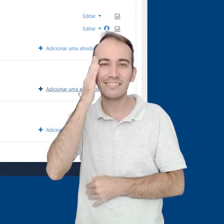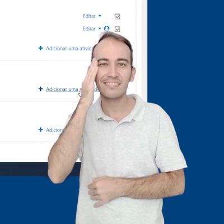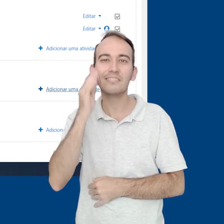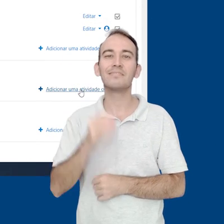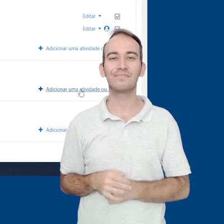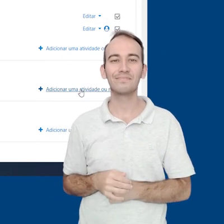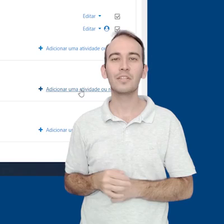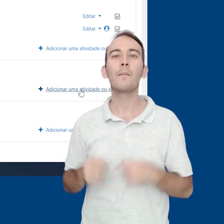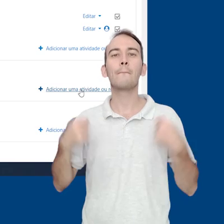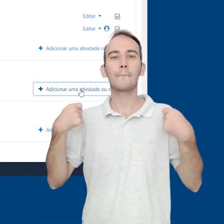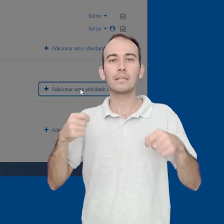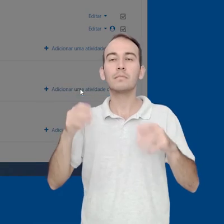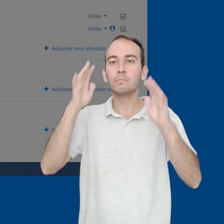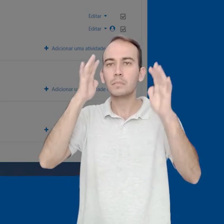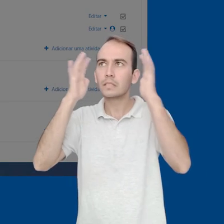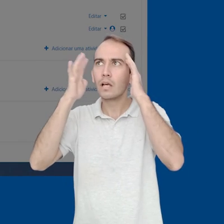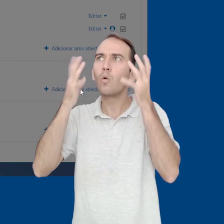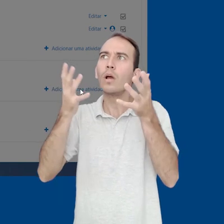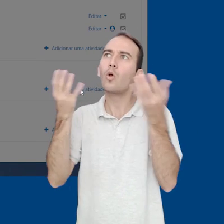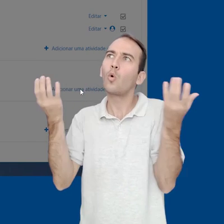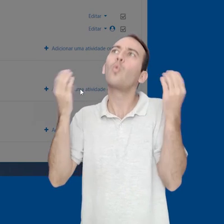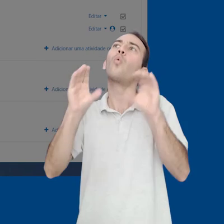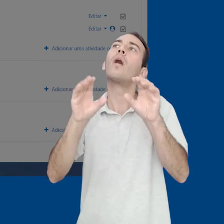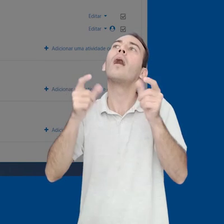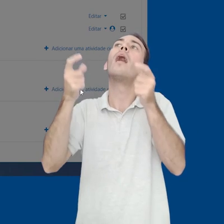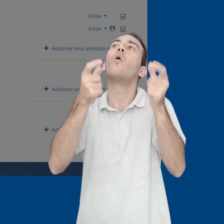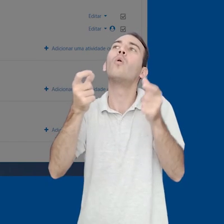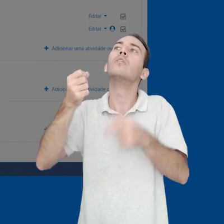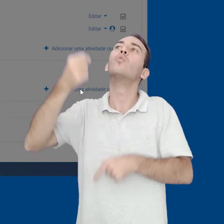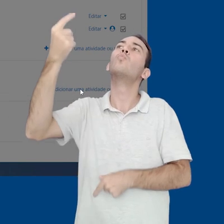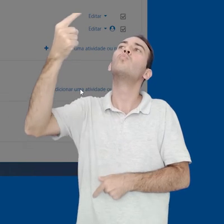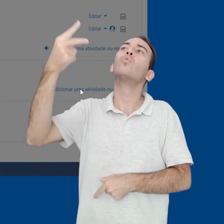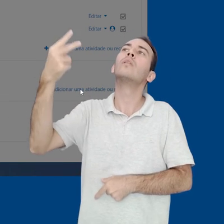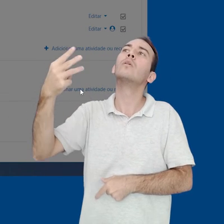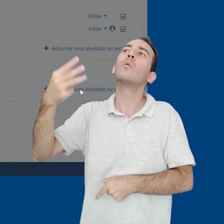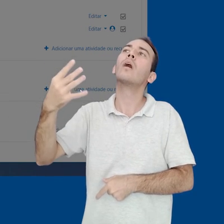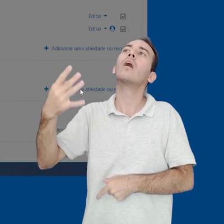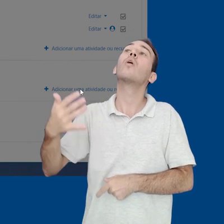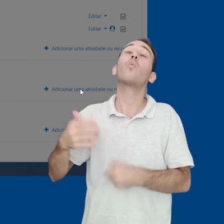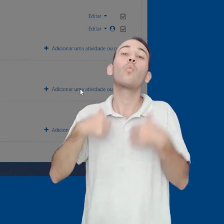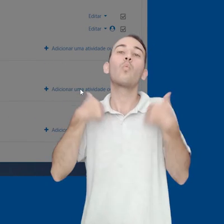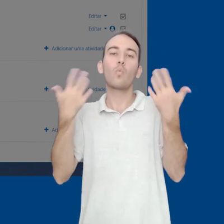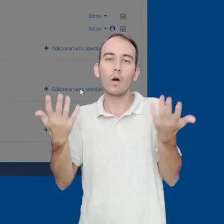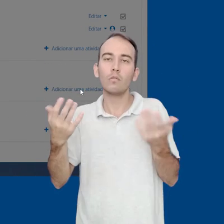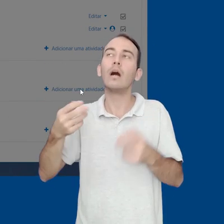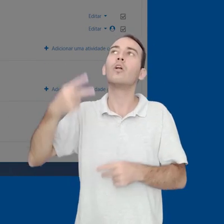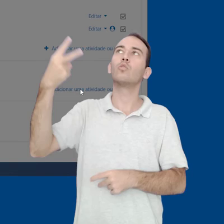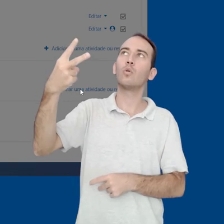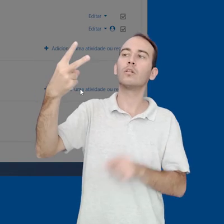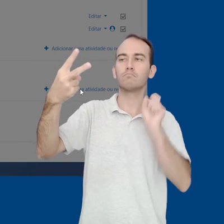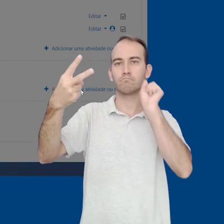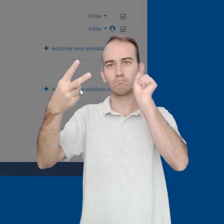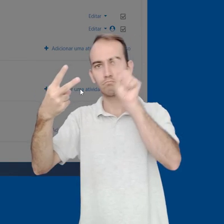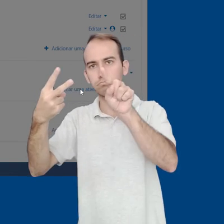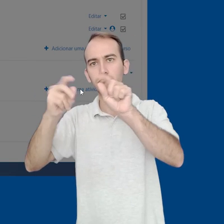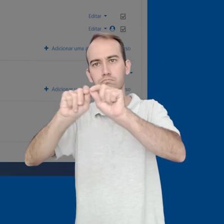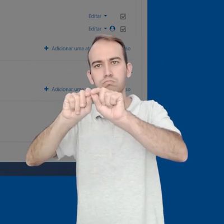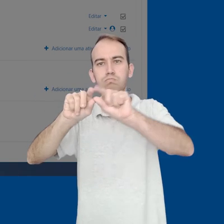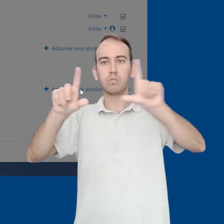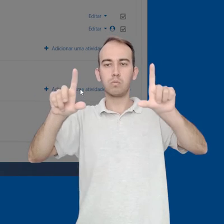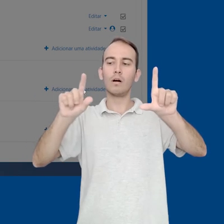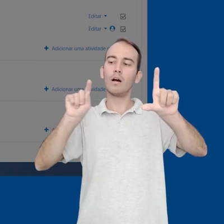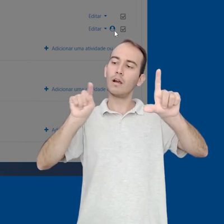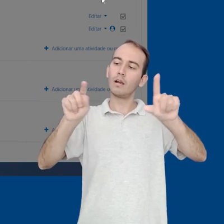botão atividade, adicionar atividade ou recurso, é exibido para nós uma lista de todos os recursos e atividades disponíveis